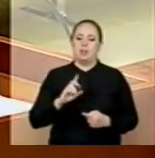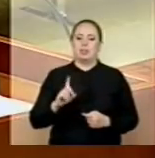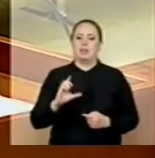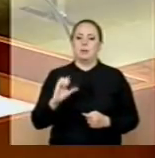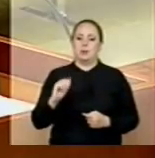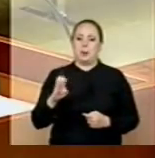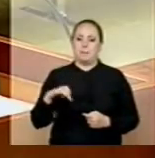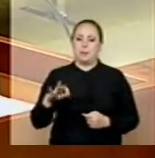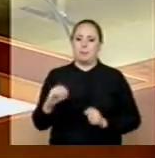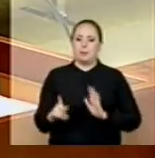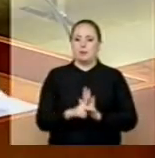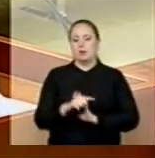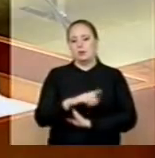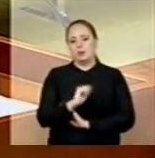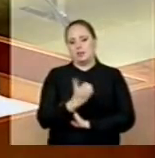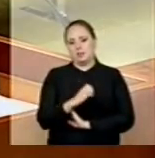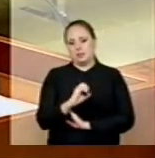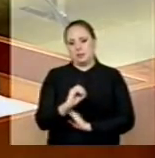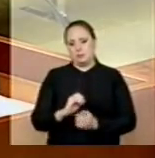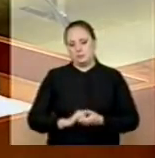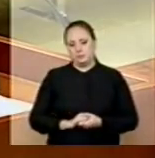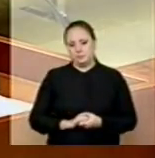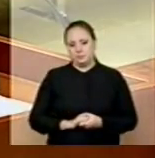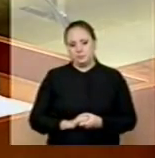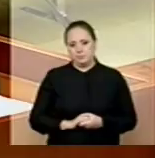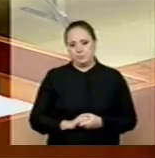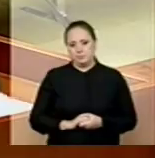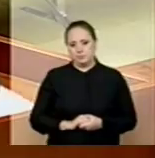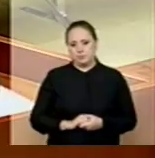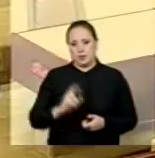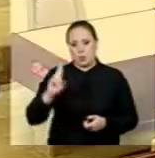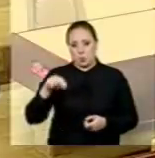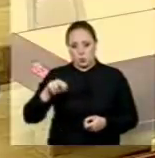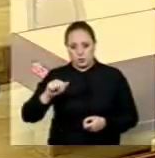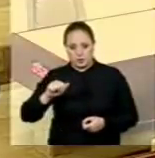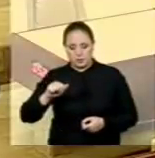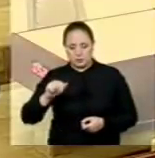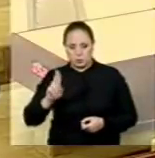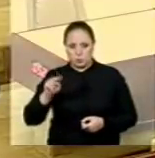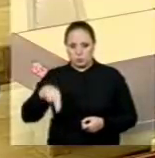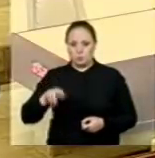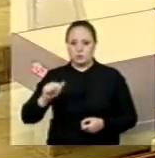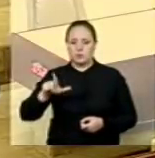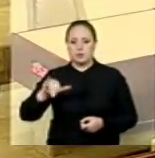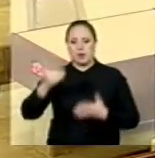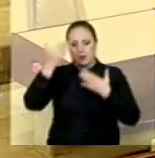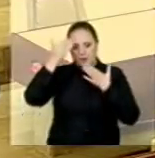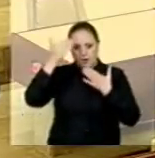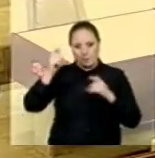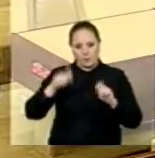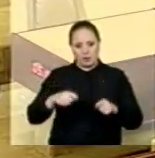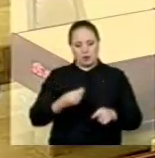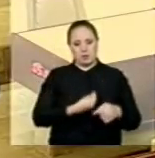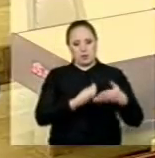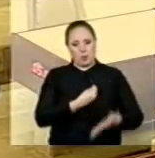dessa ação. Bem, excelências, a UNALI agradece a possibilidade de estar no Supremo